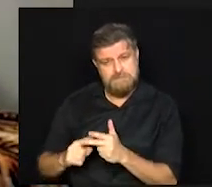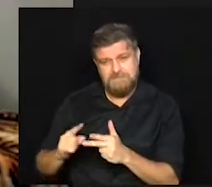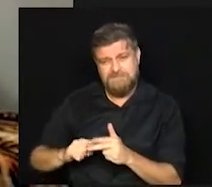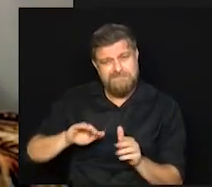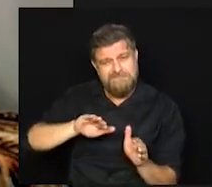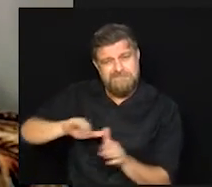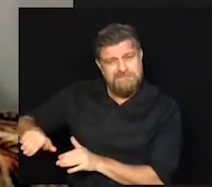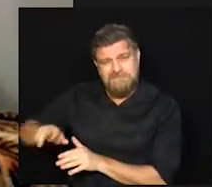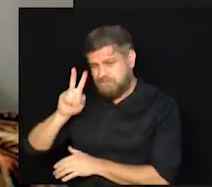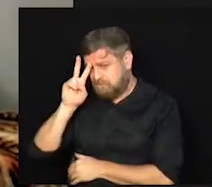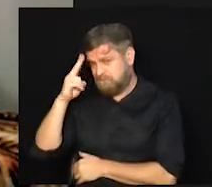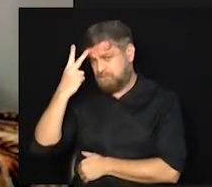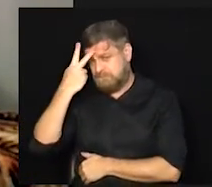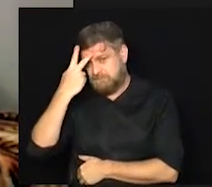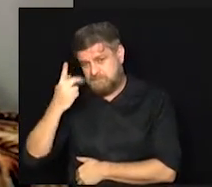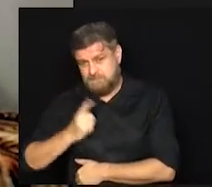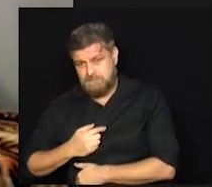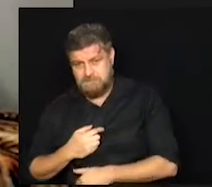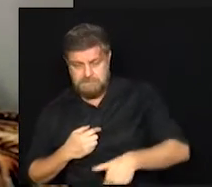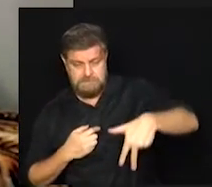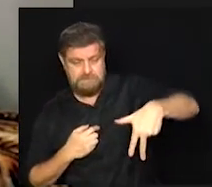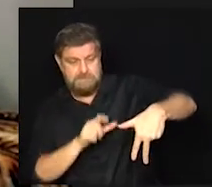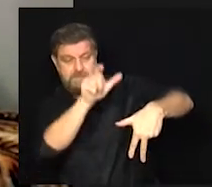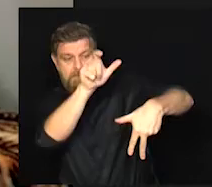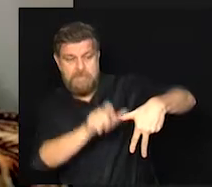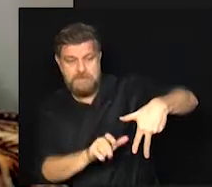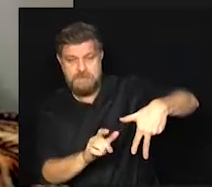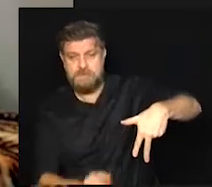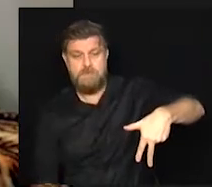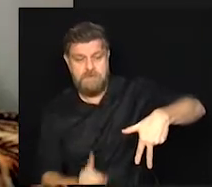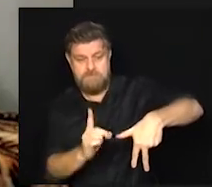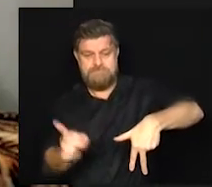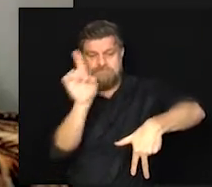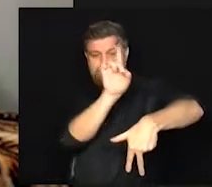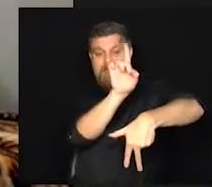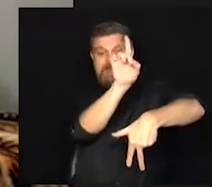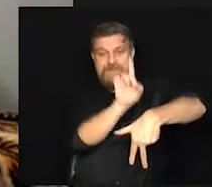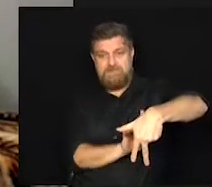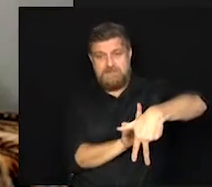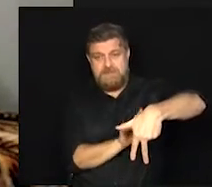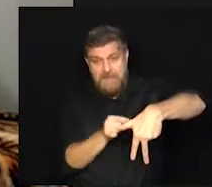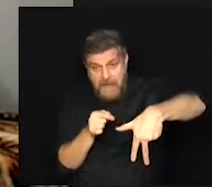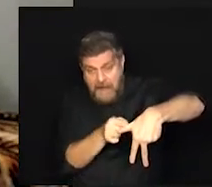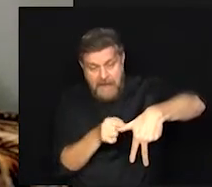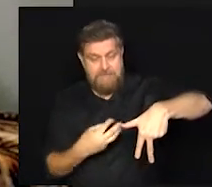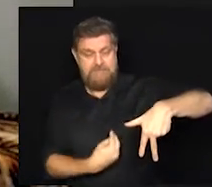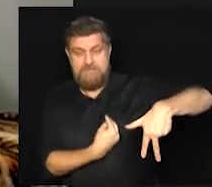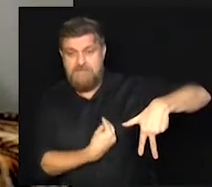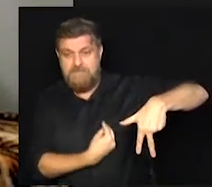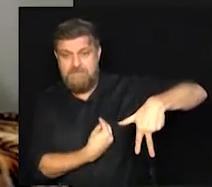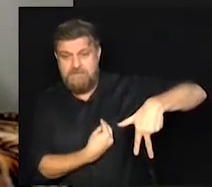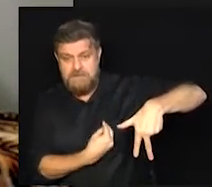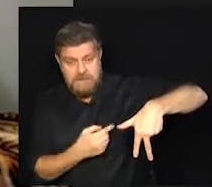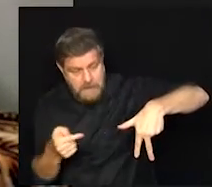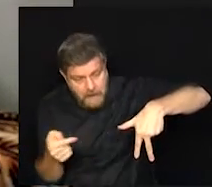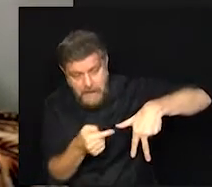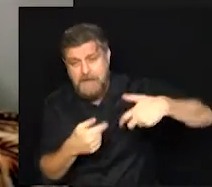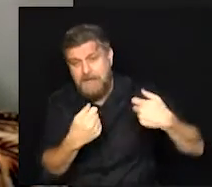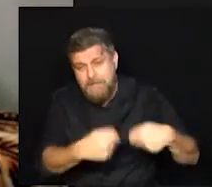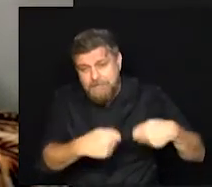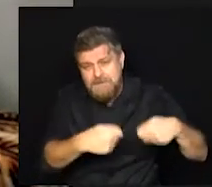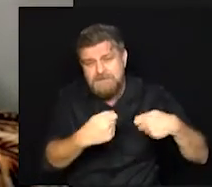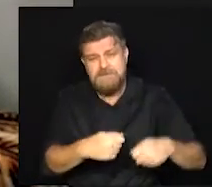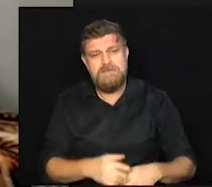diferente. Ver que a pessoa com deficiência tem vida, que a pessoa com deficiência e precisam, porque